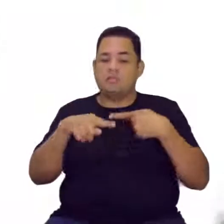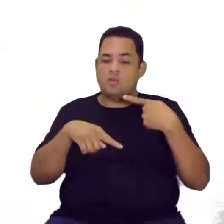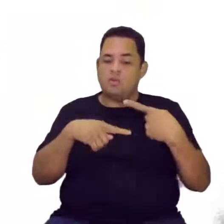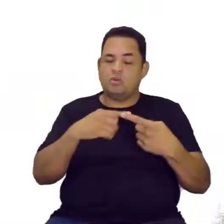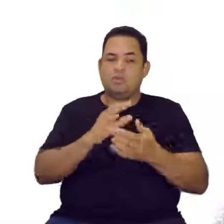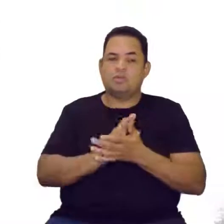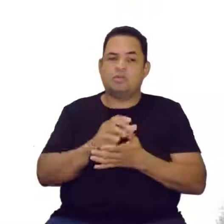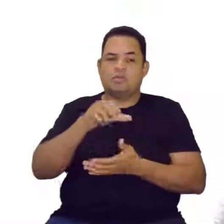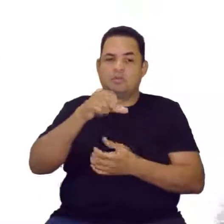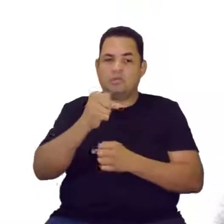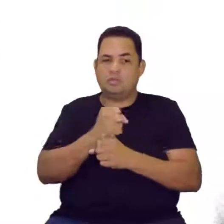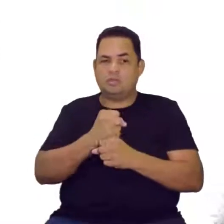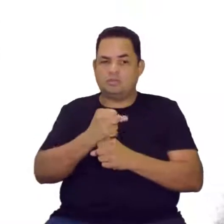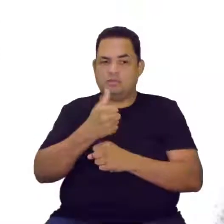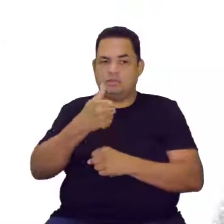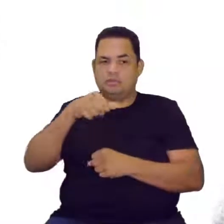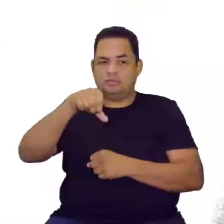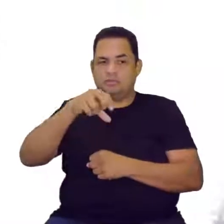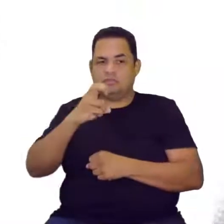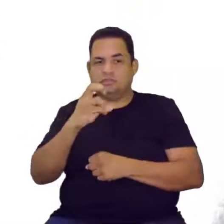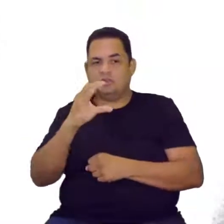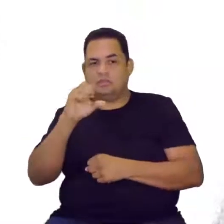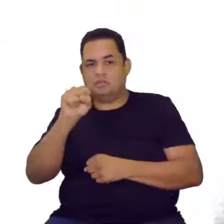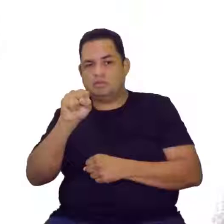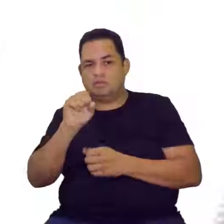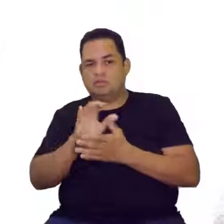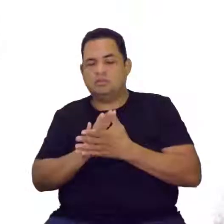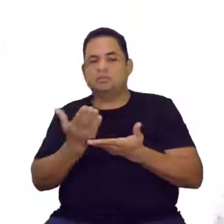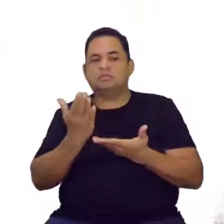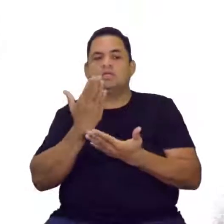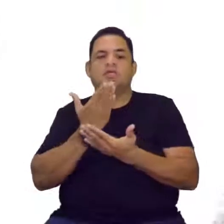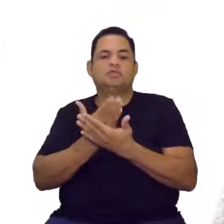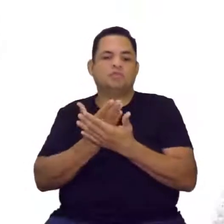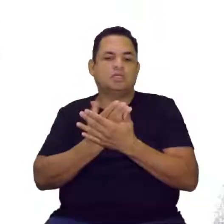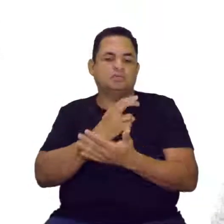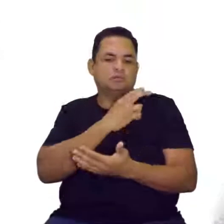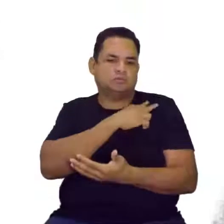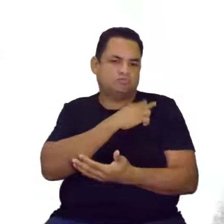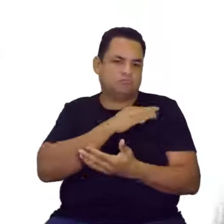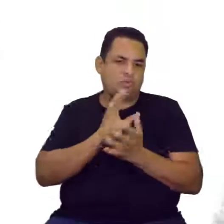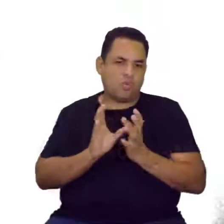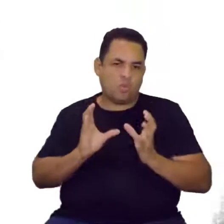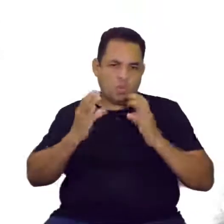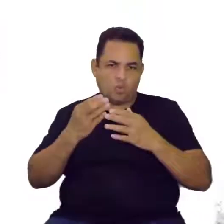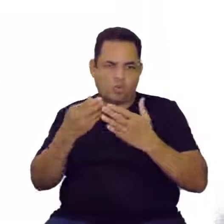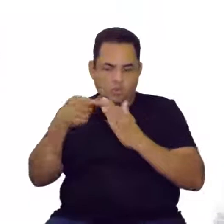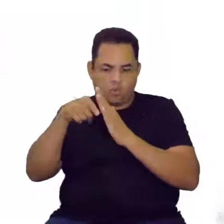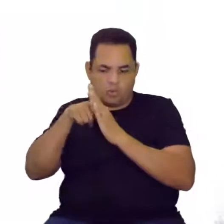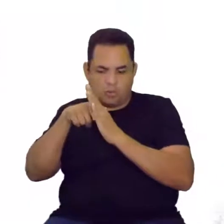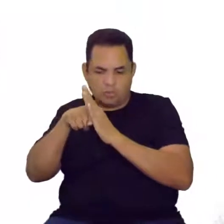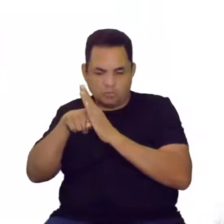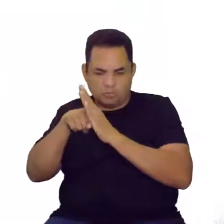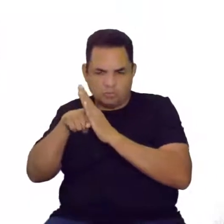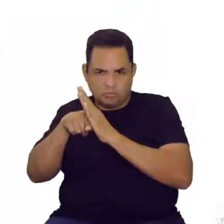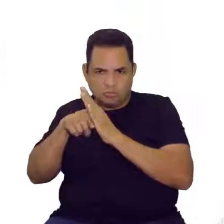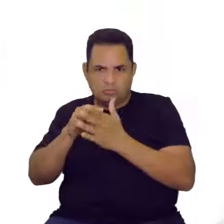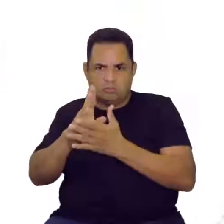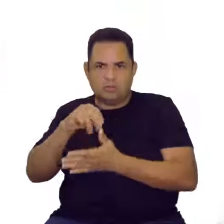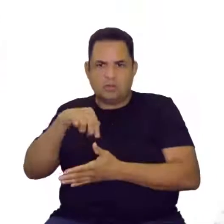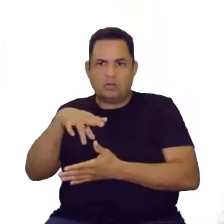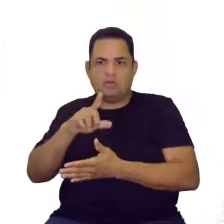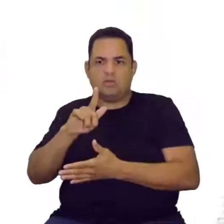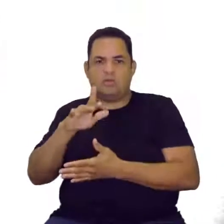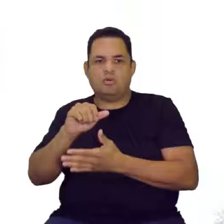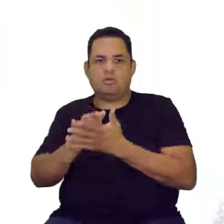1958, a gente até falou sobre esse estudo lá no segundo ano, uma equipe do laboratório de Mauna Loa, lá